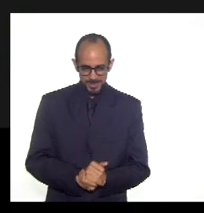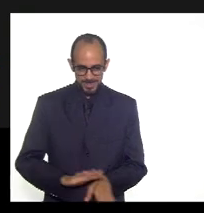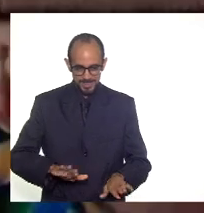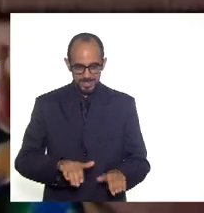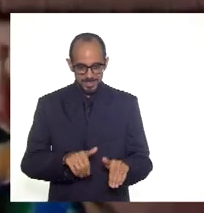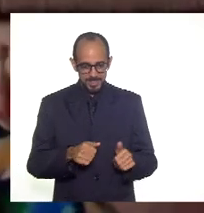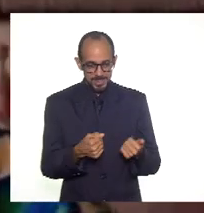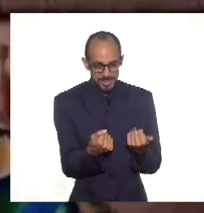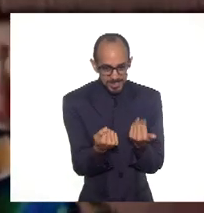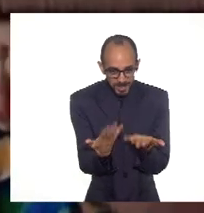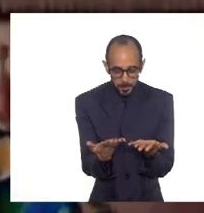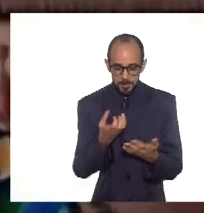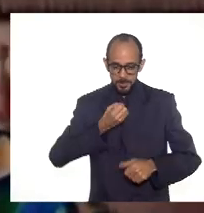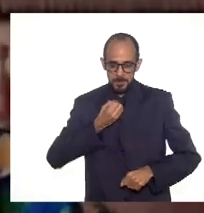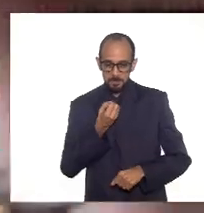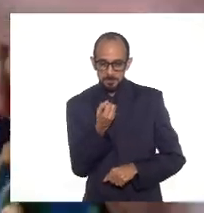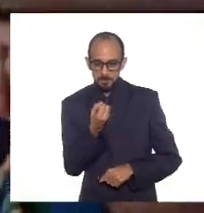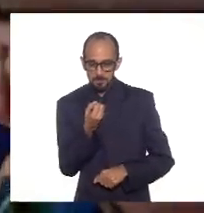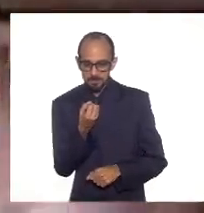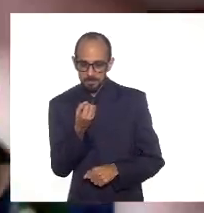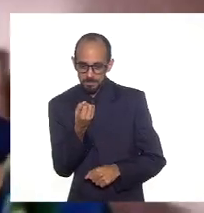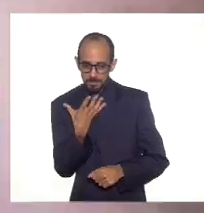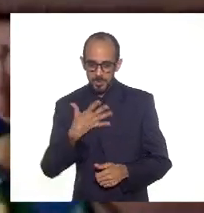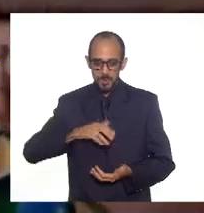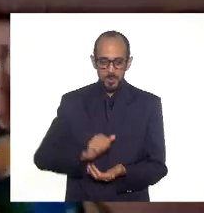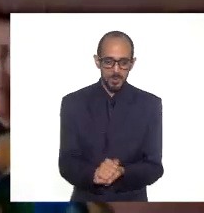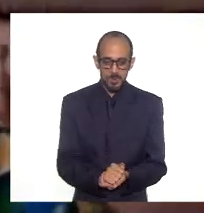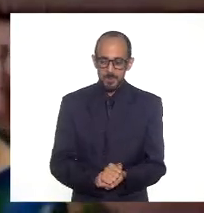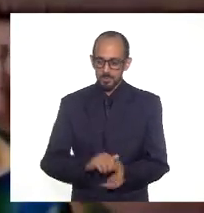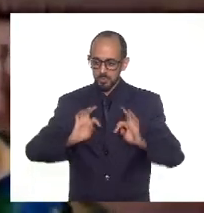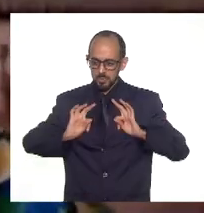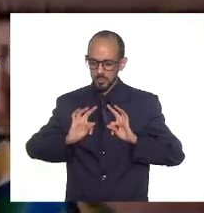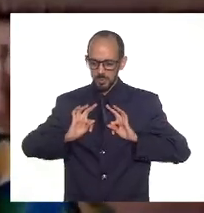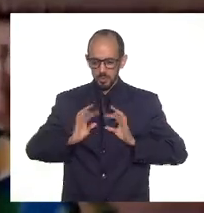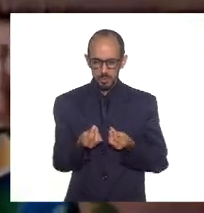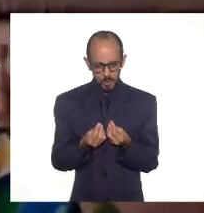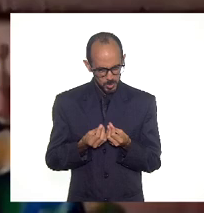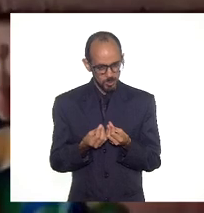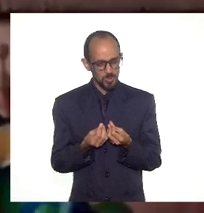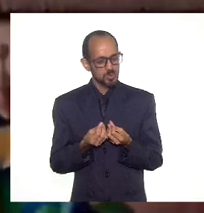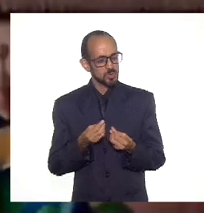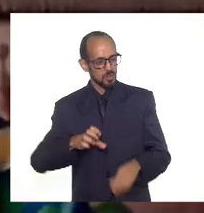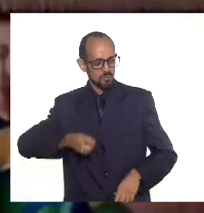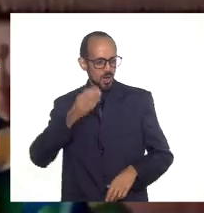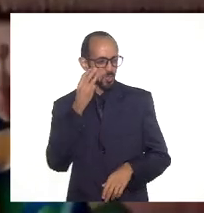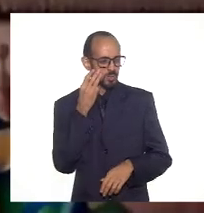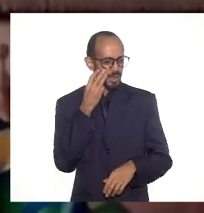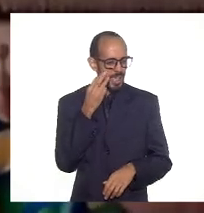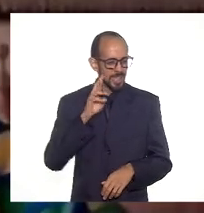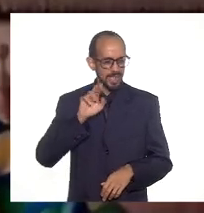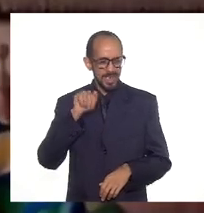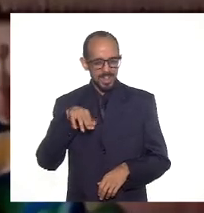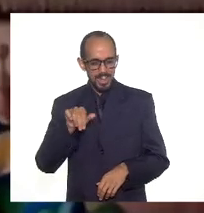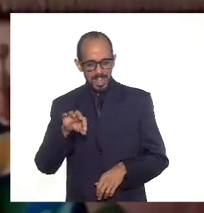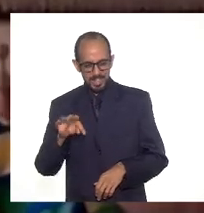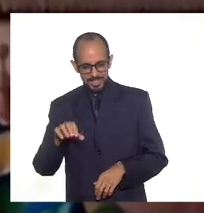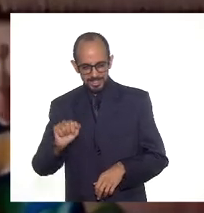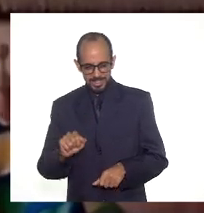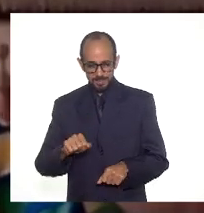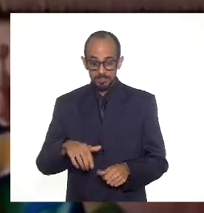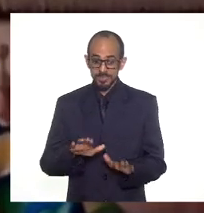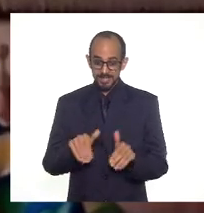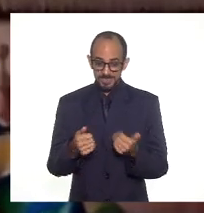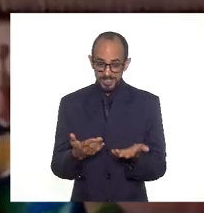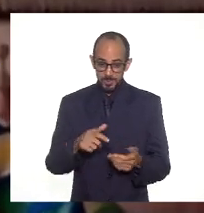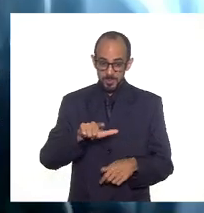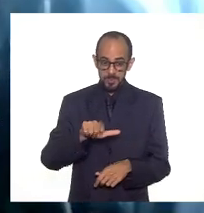parabéns lindo, como... todo mundo, Renata, Valtec, Marta, todo mundo, com Luiz Melodia, veja